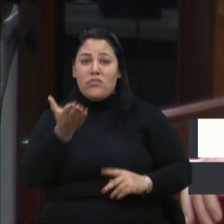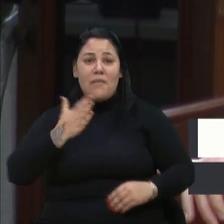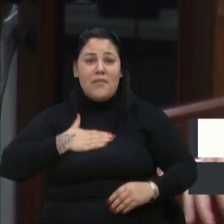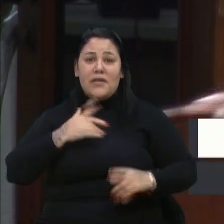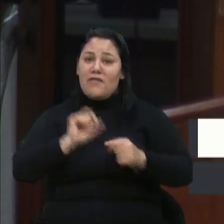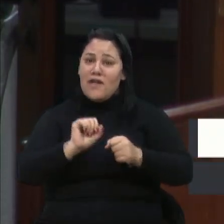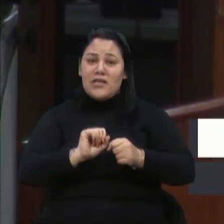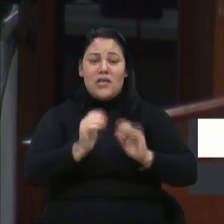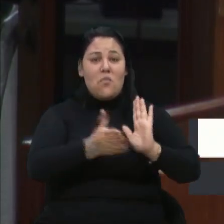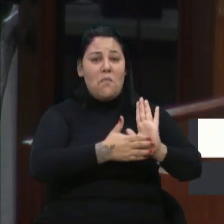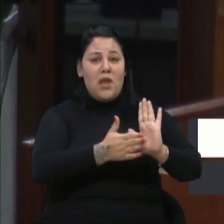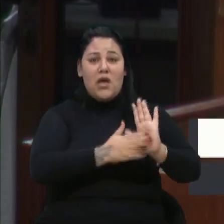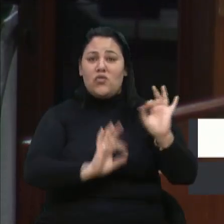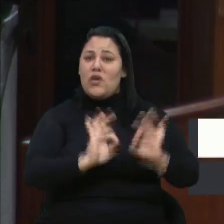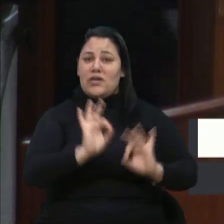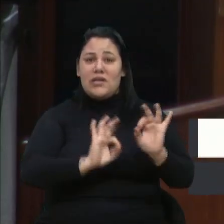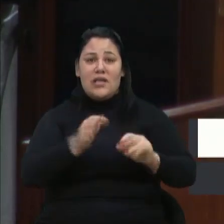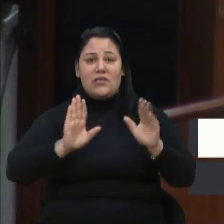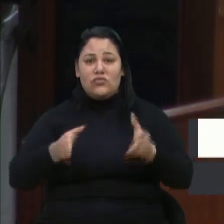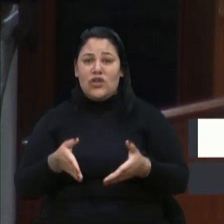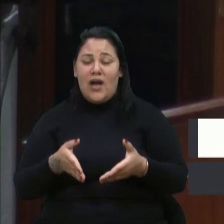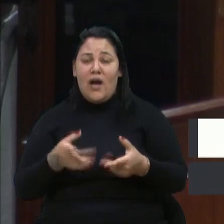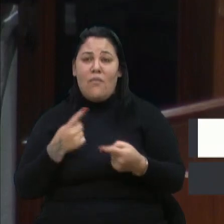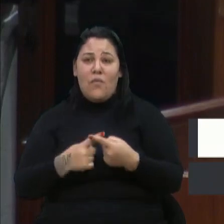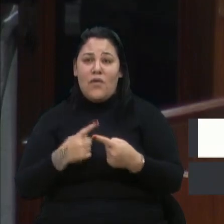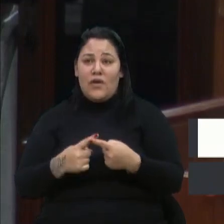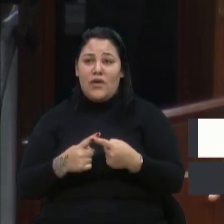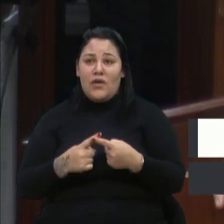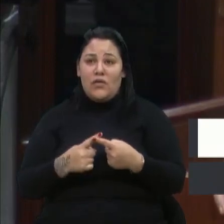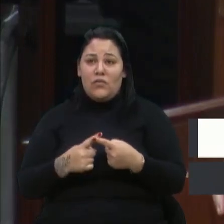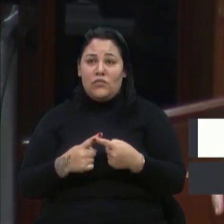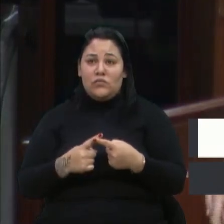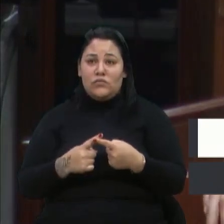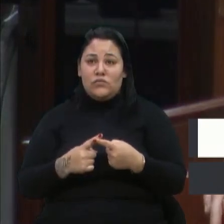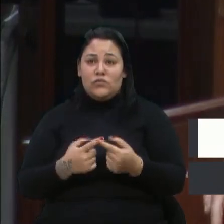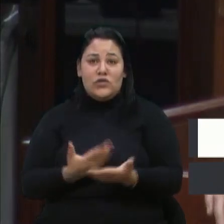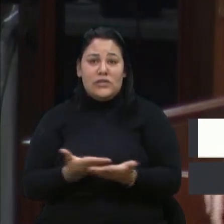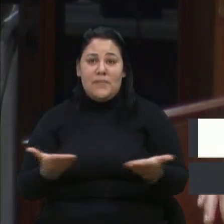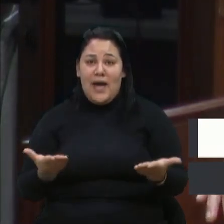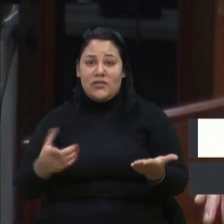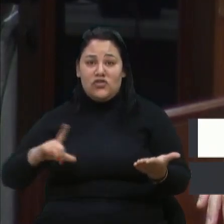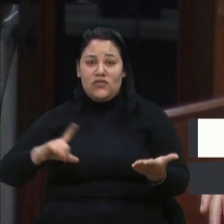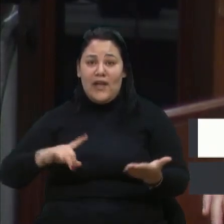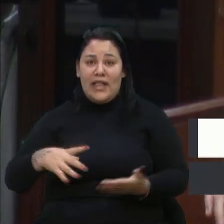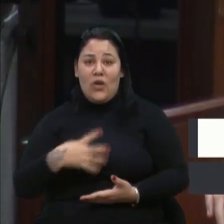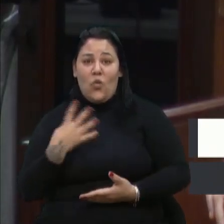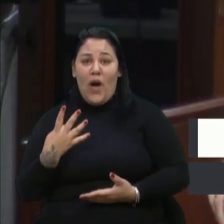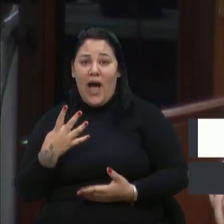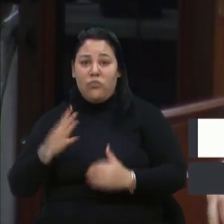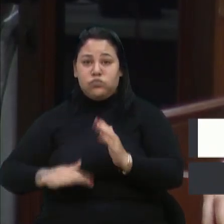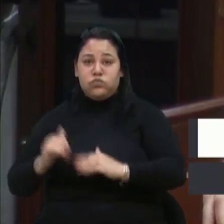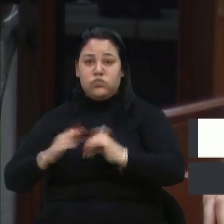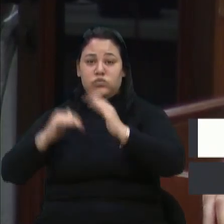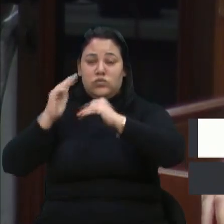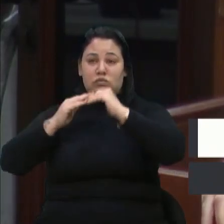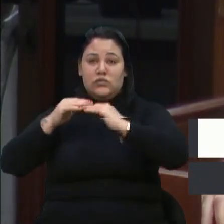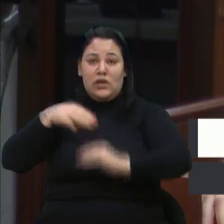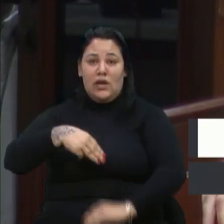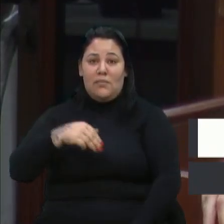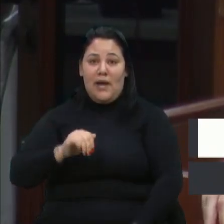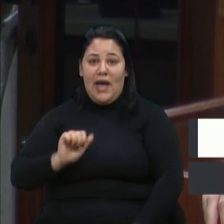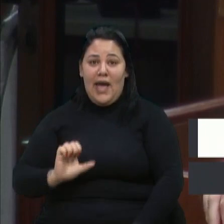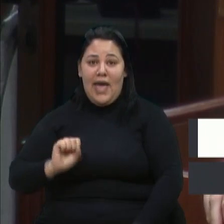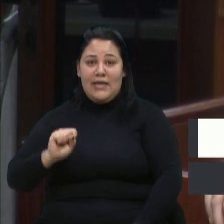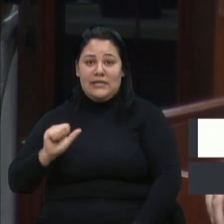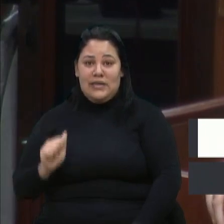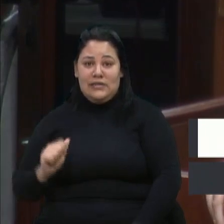menos de um raio de 50 metros, nós teremos 4 grandes construções. A Maesa, nós teremos essas